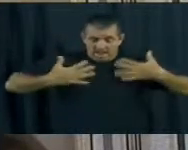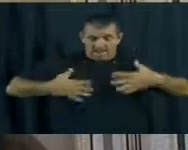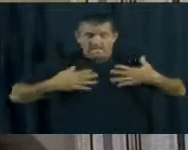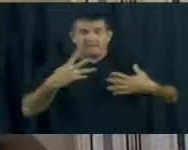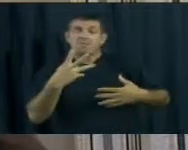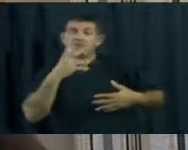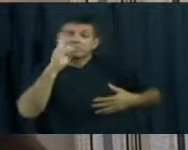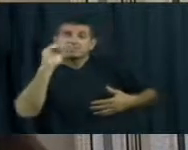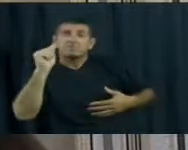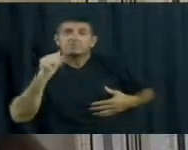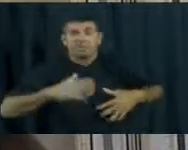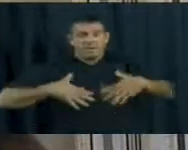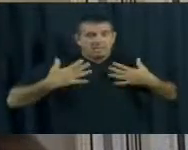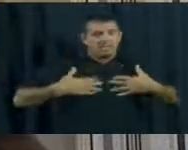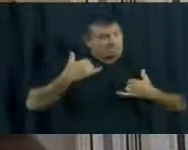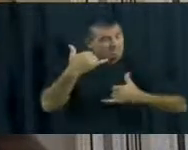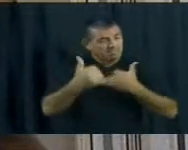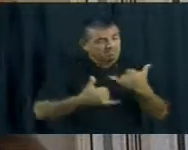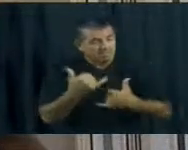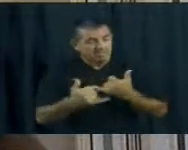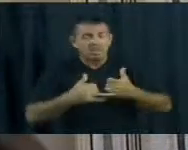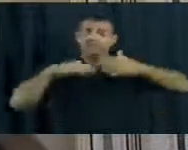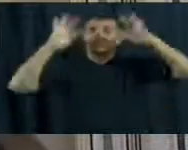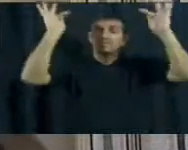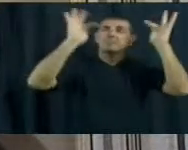4 dias as suas alegrias,